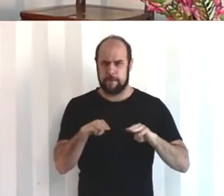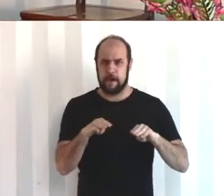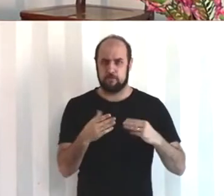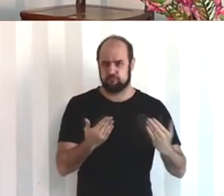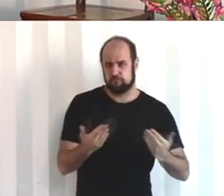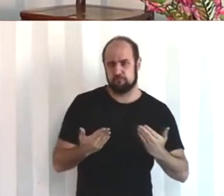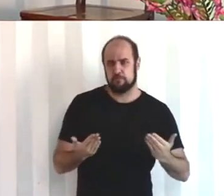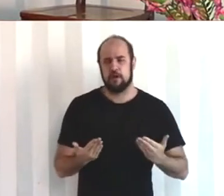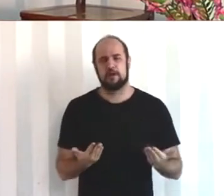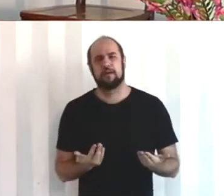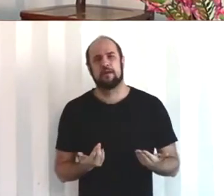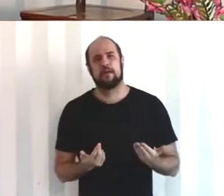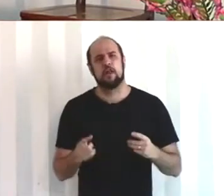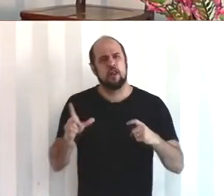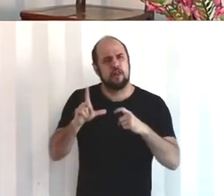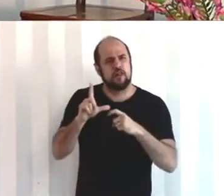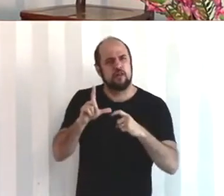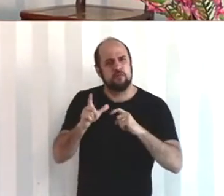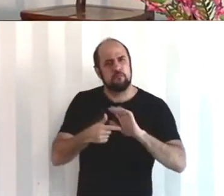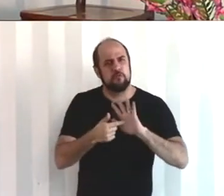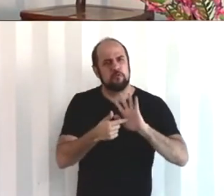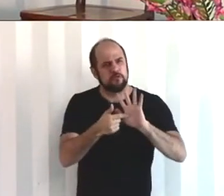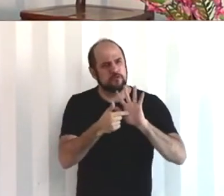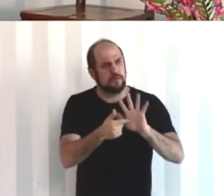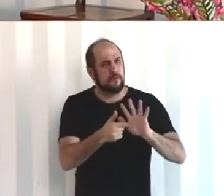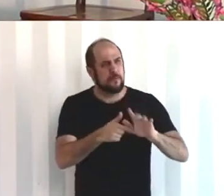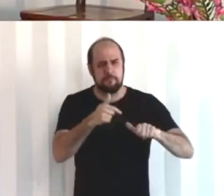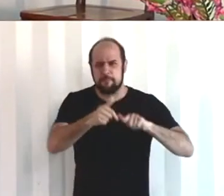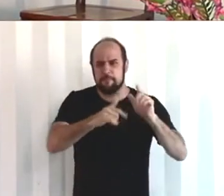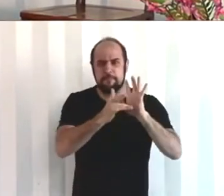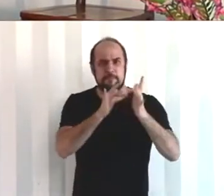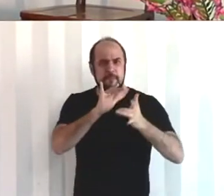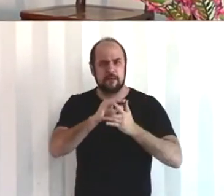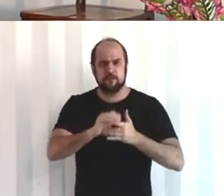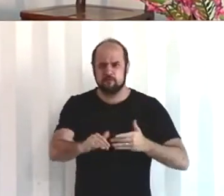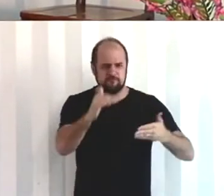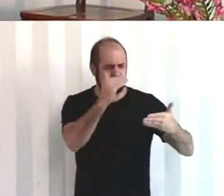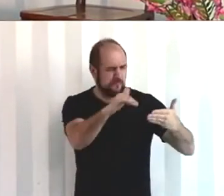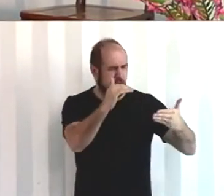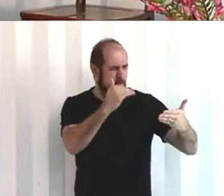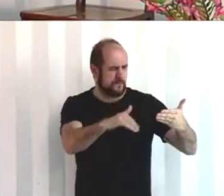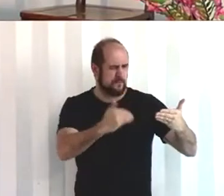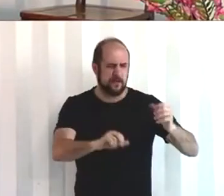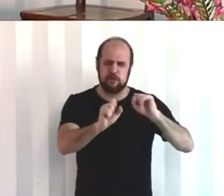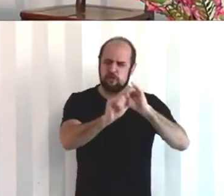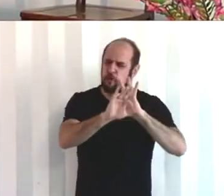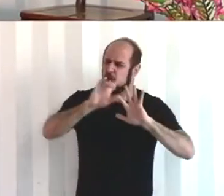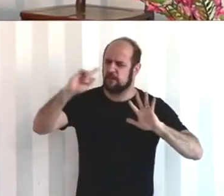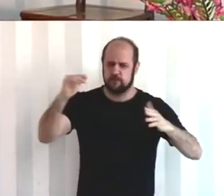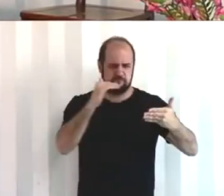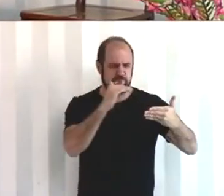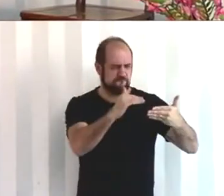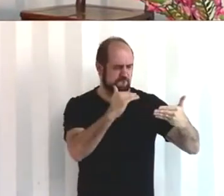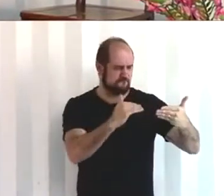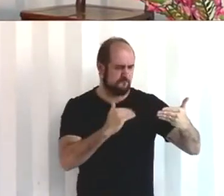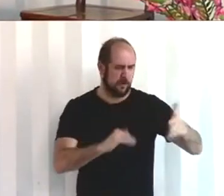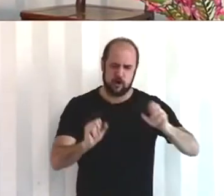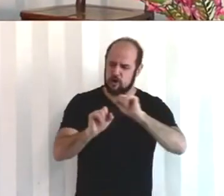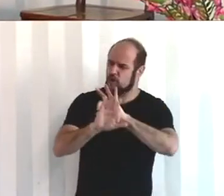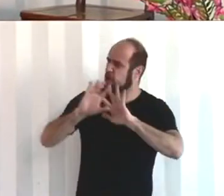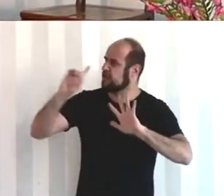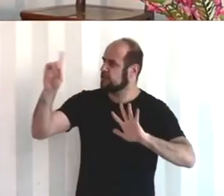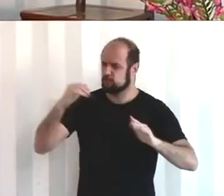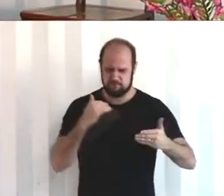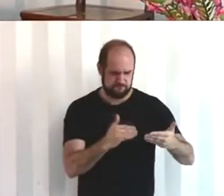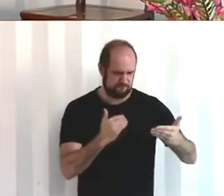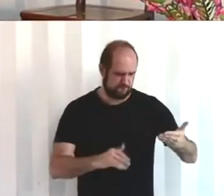atualizada, mostra várias situações no ministério terreno de Jesus em que a glória foi dada a Deus. E eu rapidamente passarei com